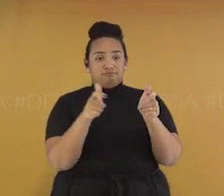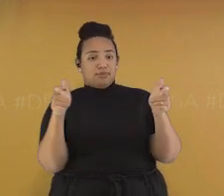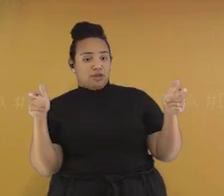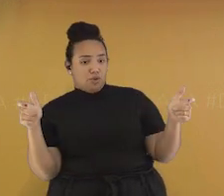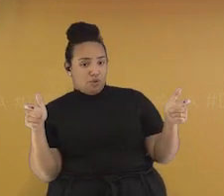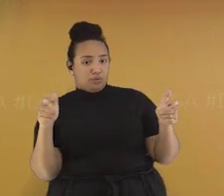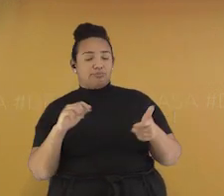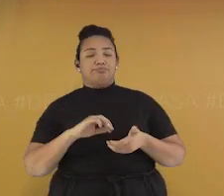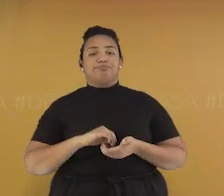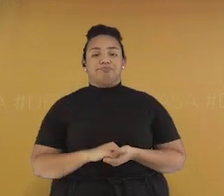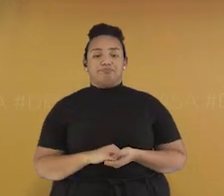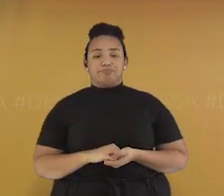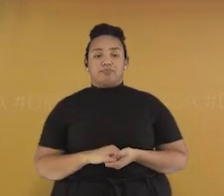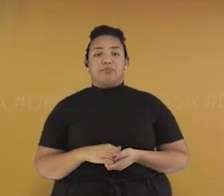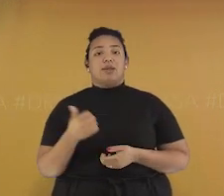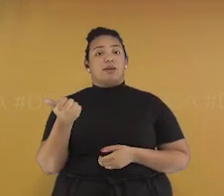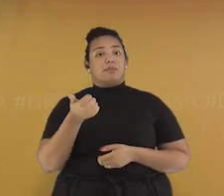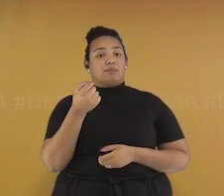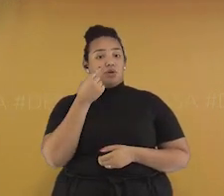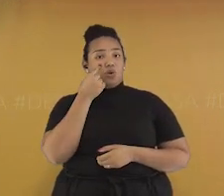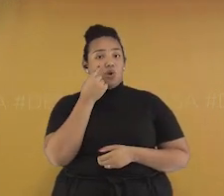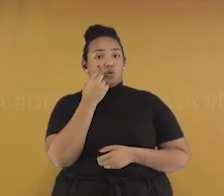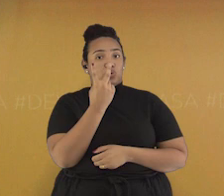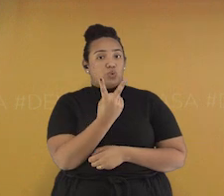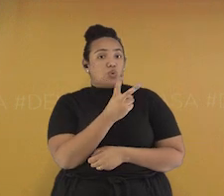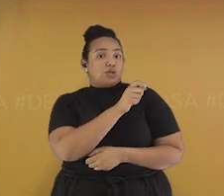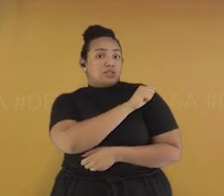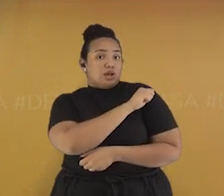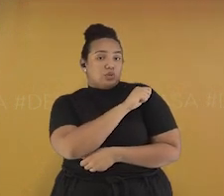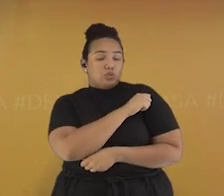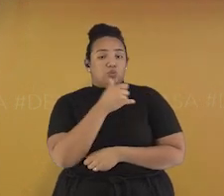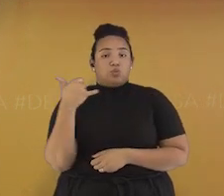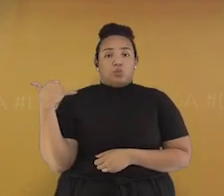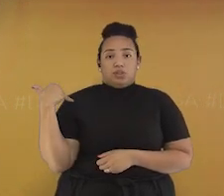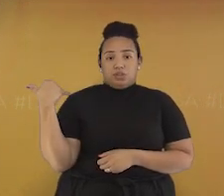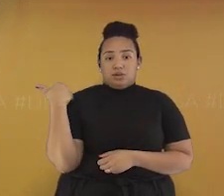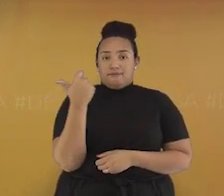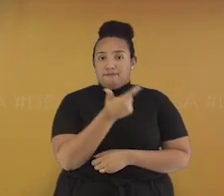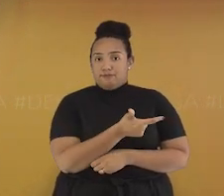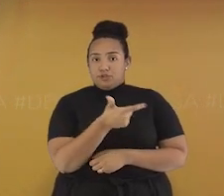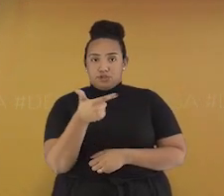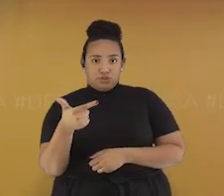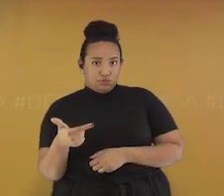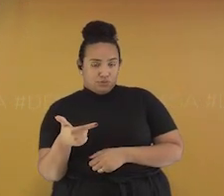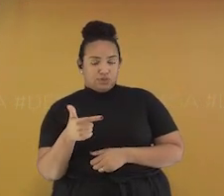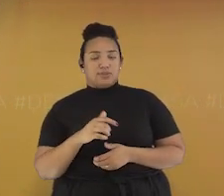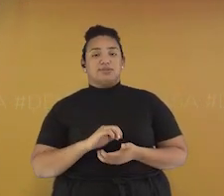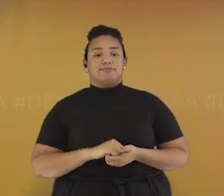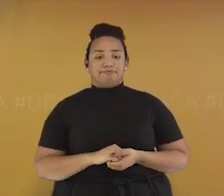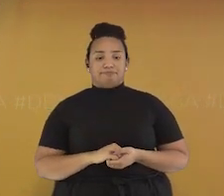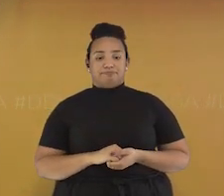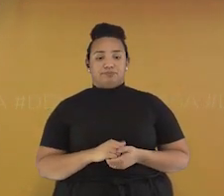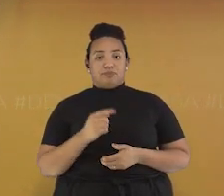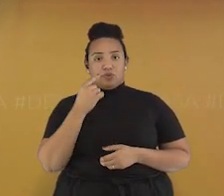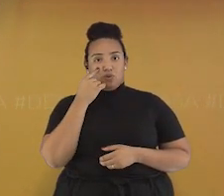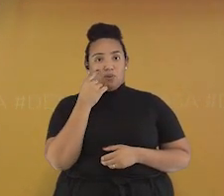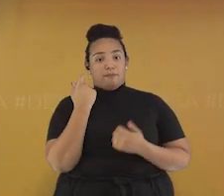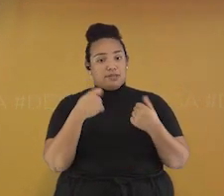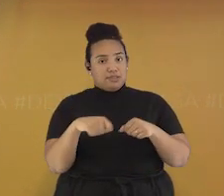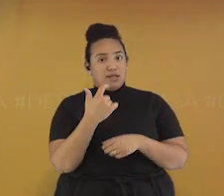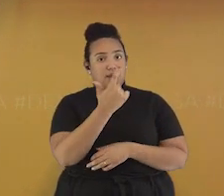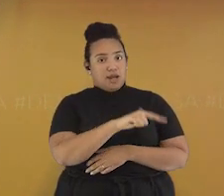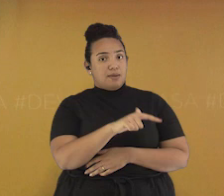crescente. Primeiro, temos que 2 alunos possuem 22 anos, ou seja, o 22 tem